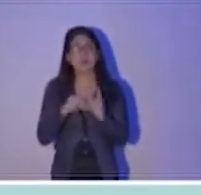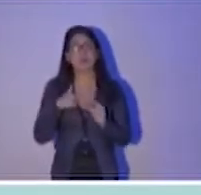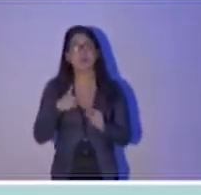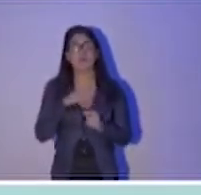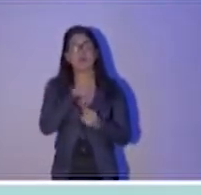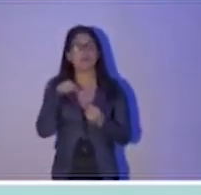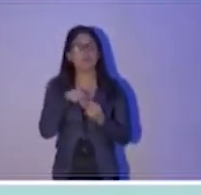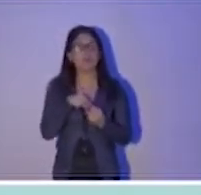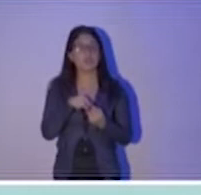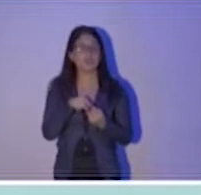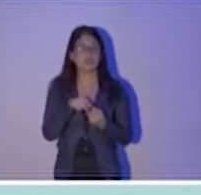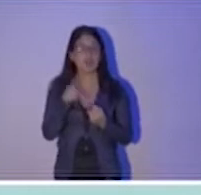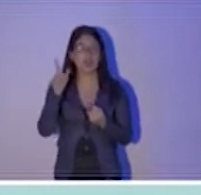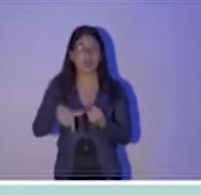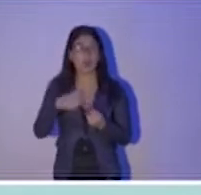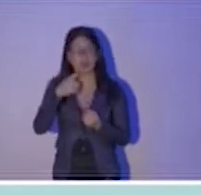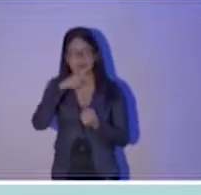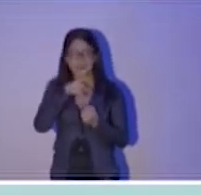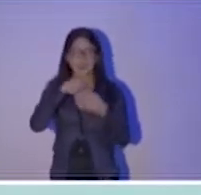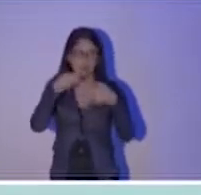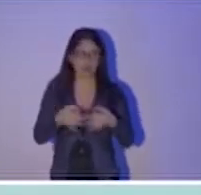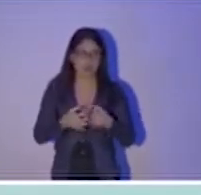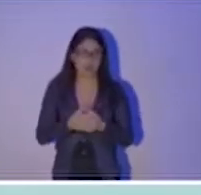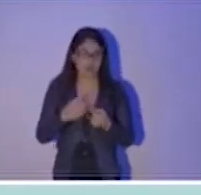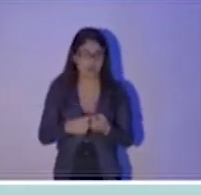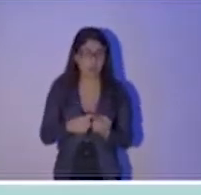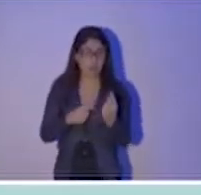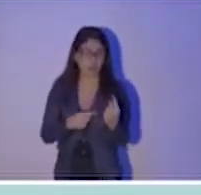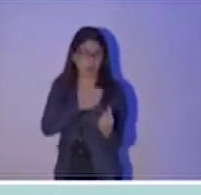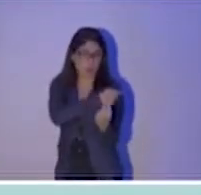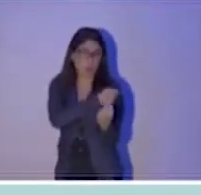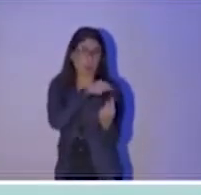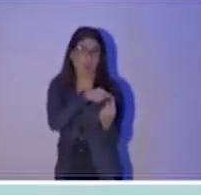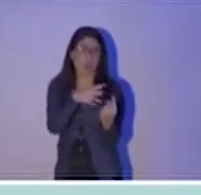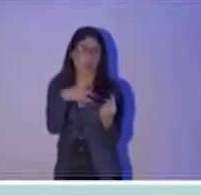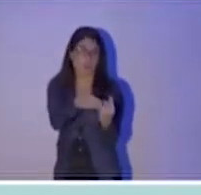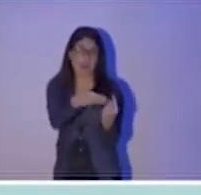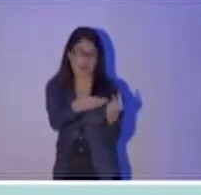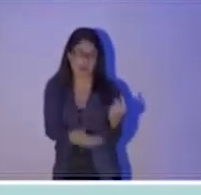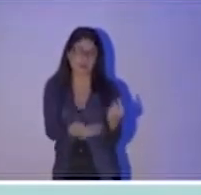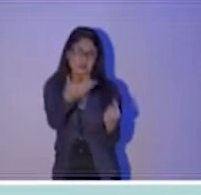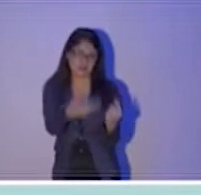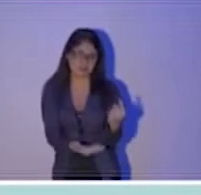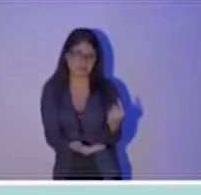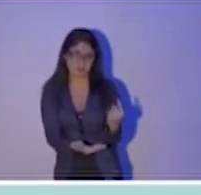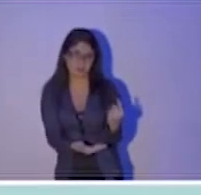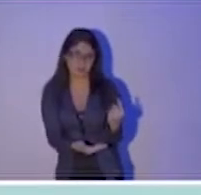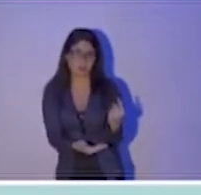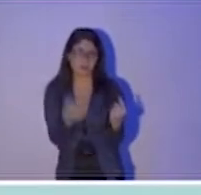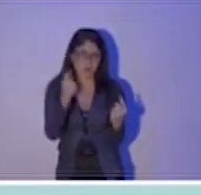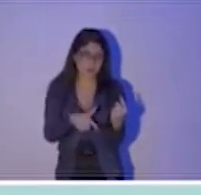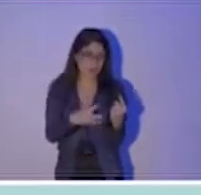coerência, porque, primeiro que o aluno é um todo, eu acho que isso precisa ficar claro, né? E se ele é